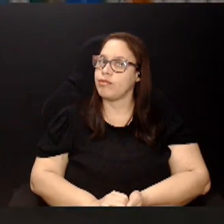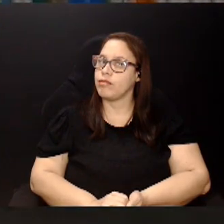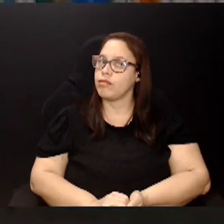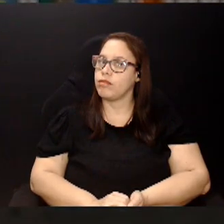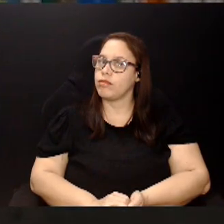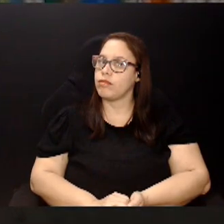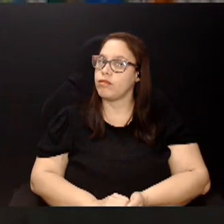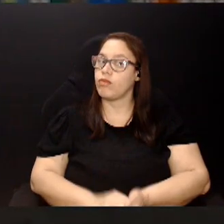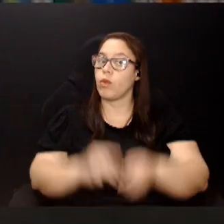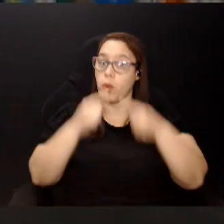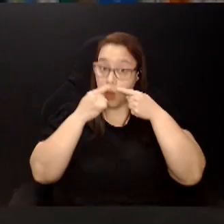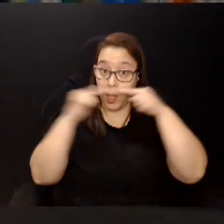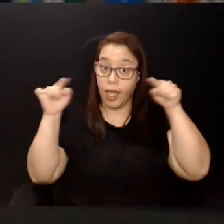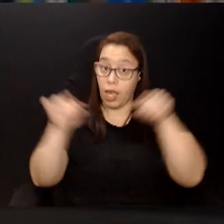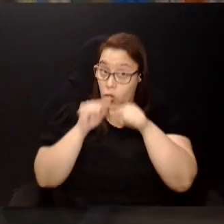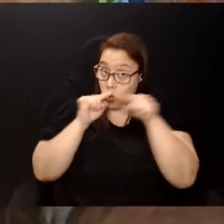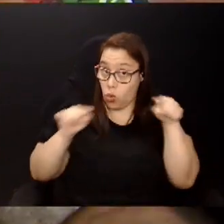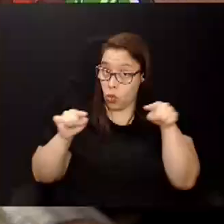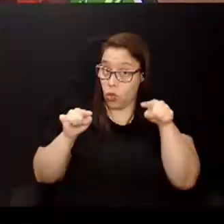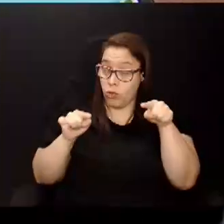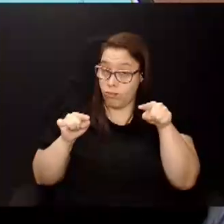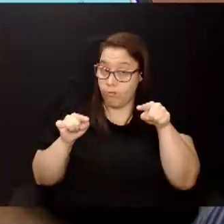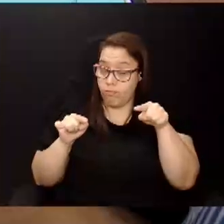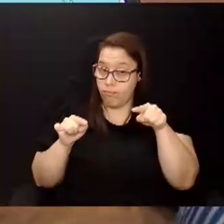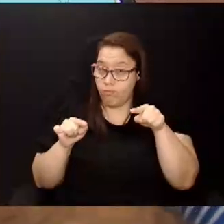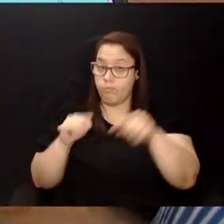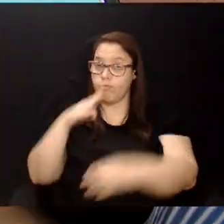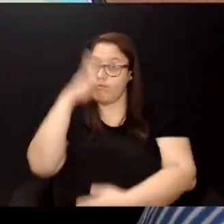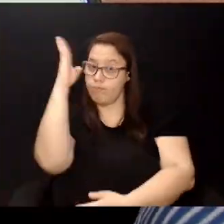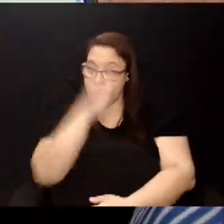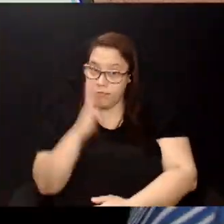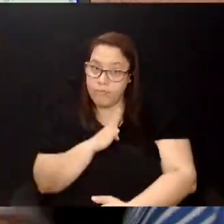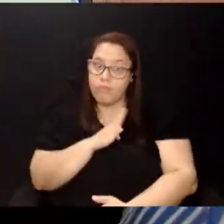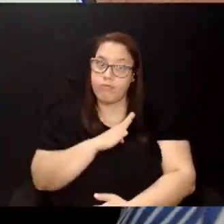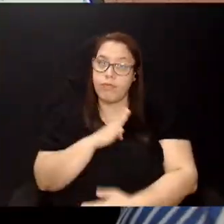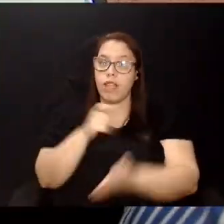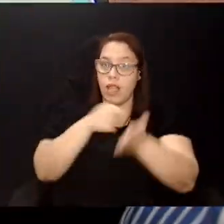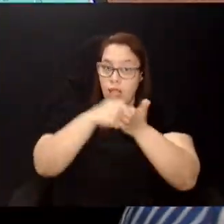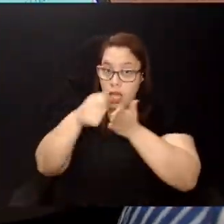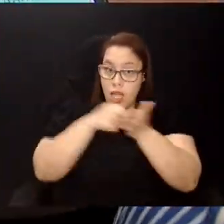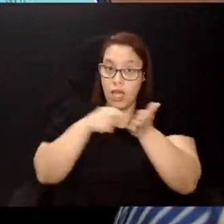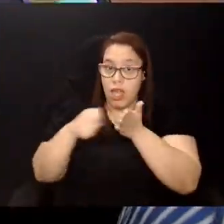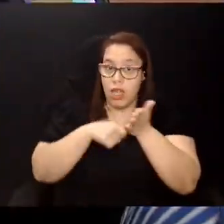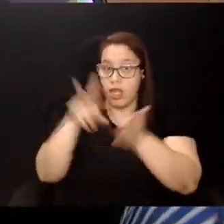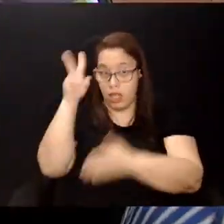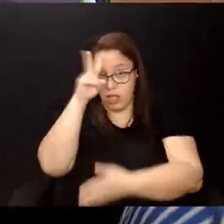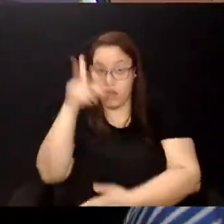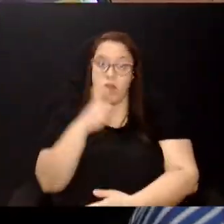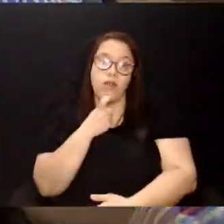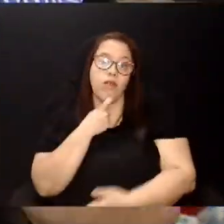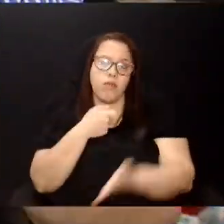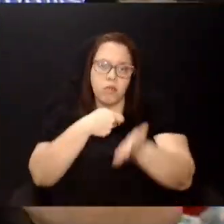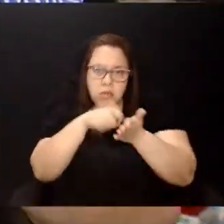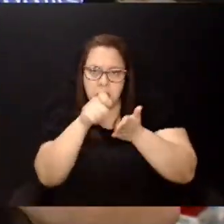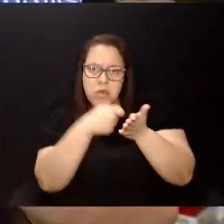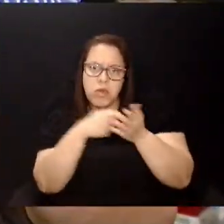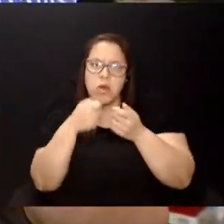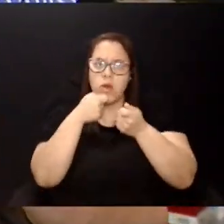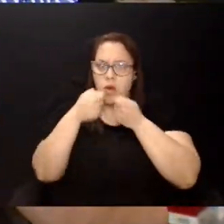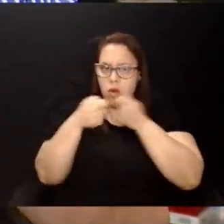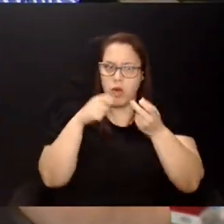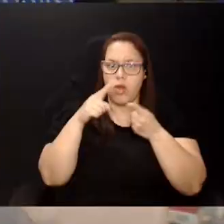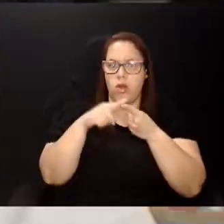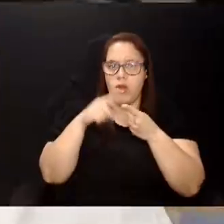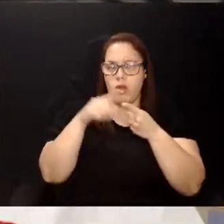Carlos Gomes, o maestro do Brasil. A biografia do ilustre campineiro, escrita pelos jornalistas